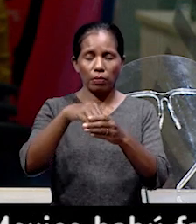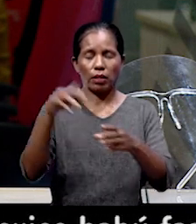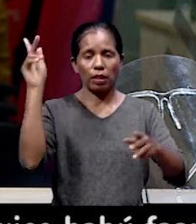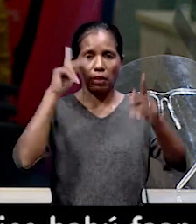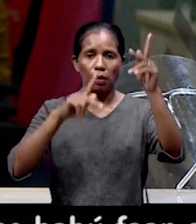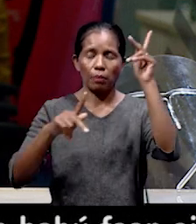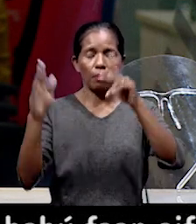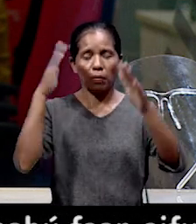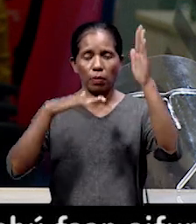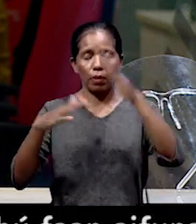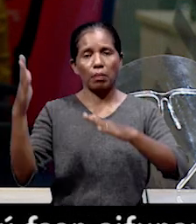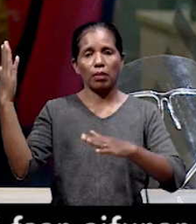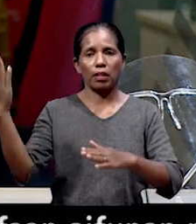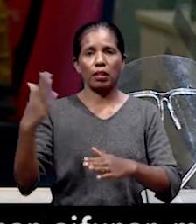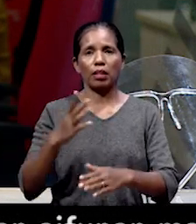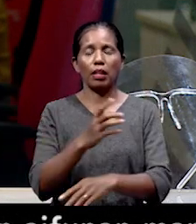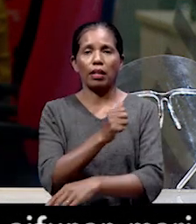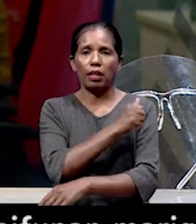mascarinhas.